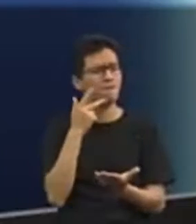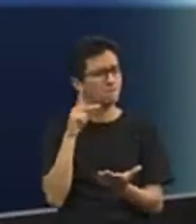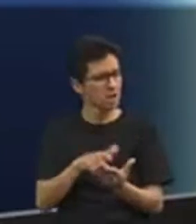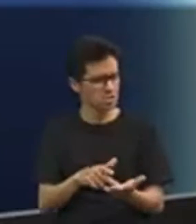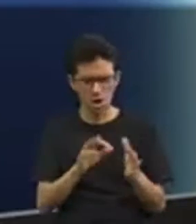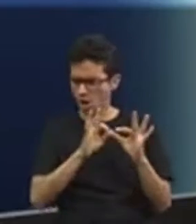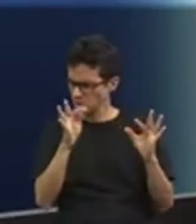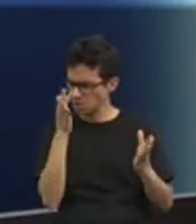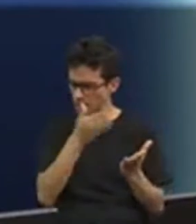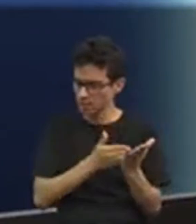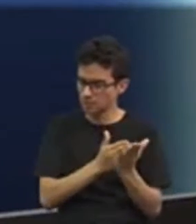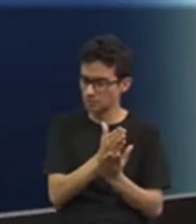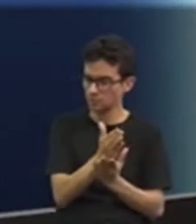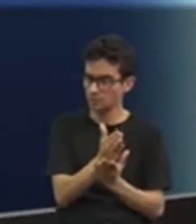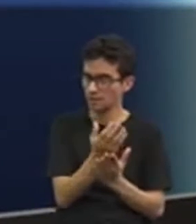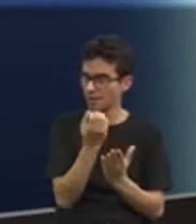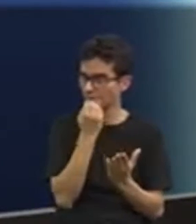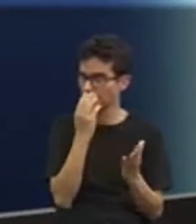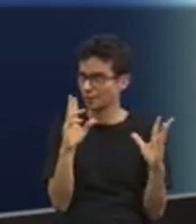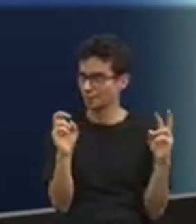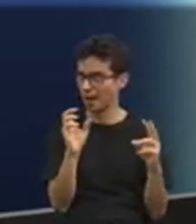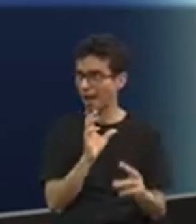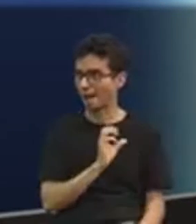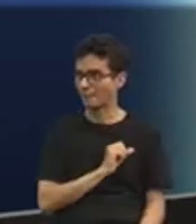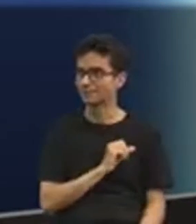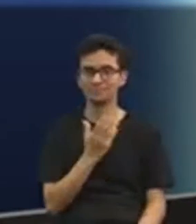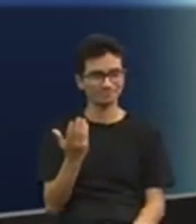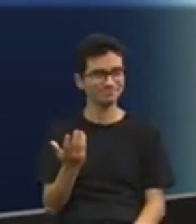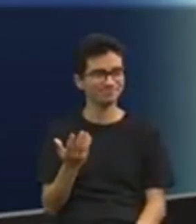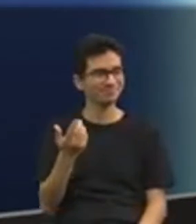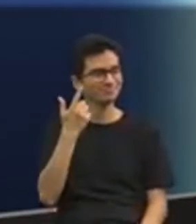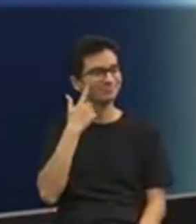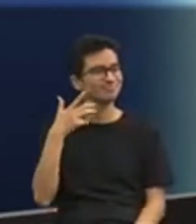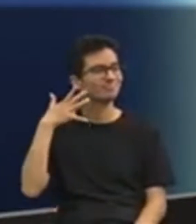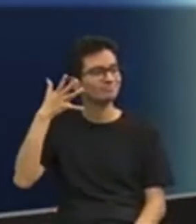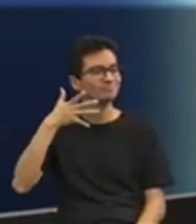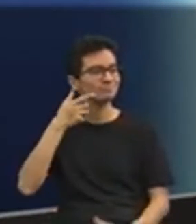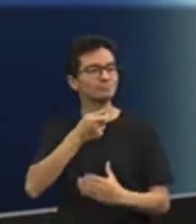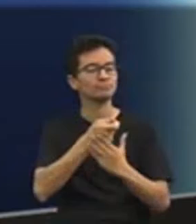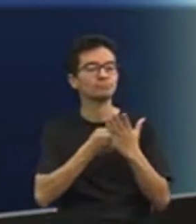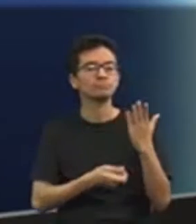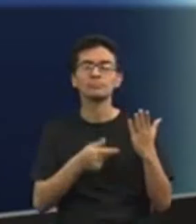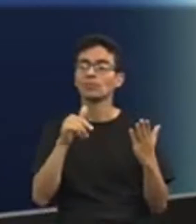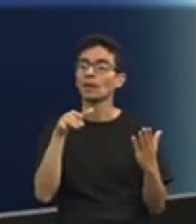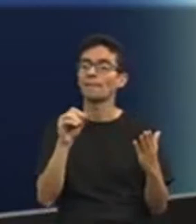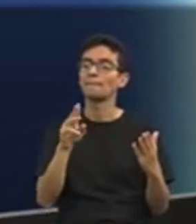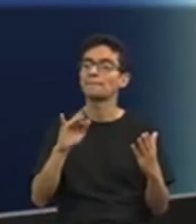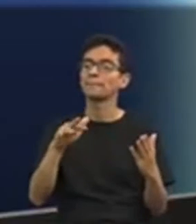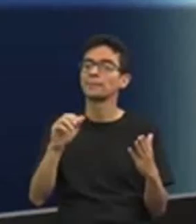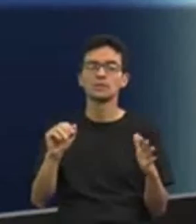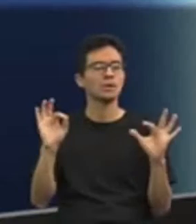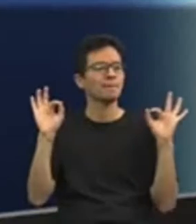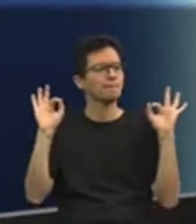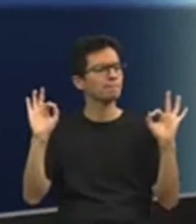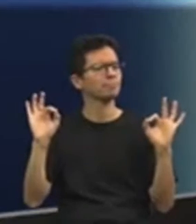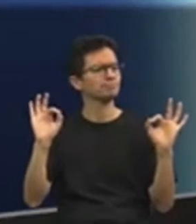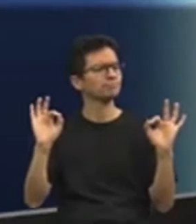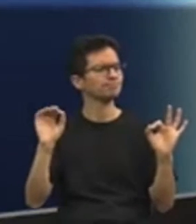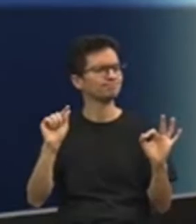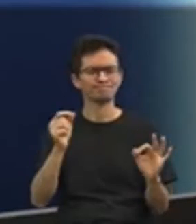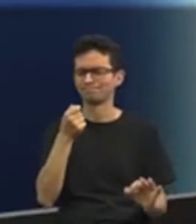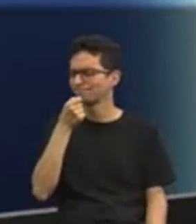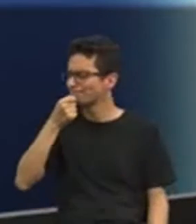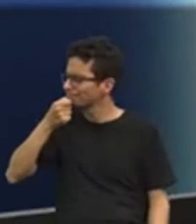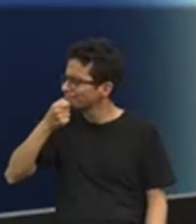honesto bravo Leal magnífico o bem-amado então o discurso o final do texto do Neco Pedreira ele é extremamente